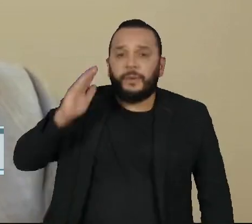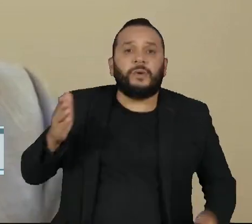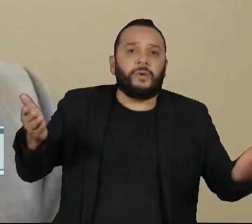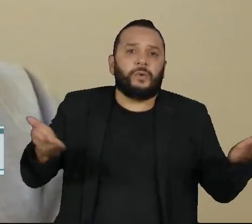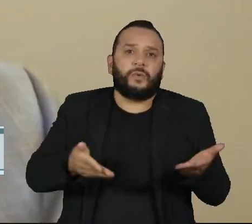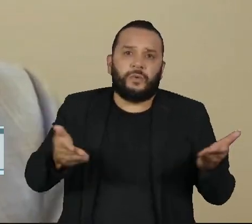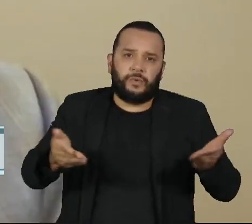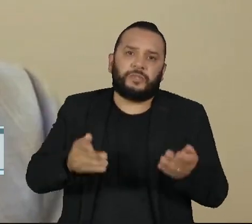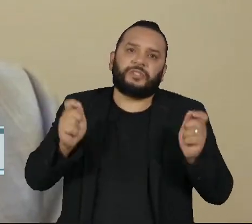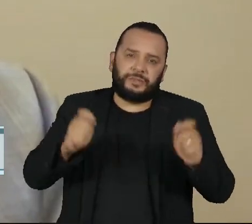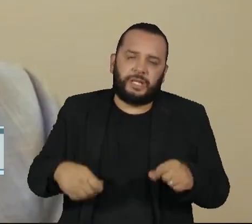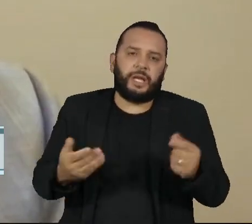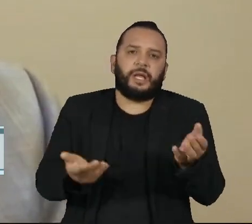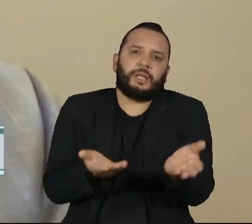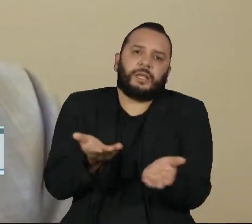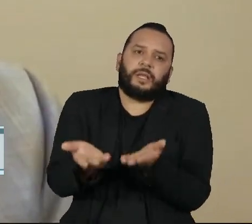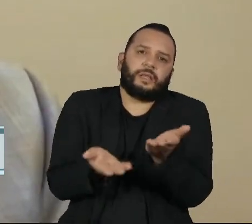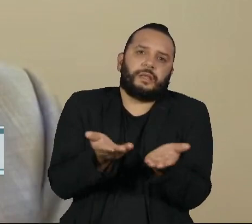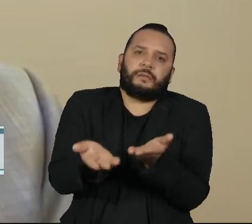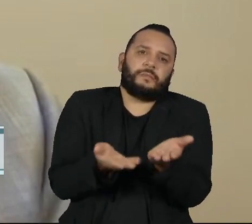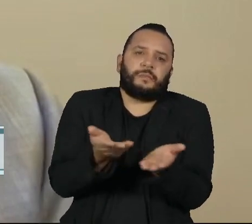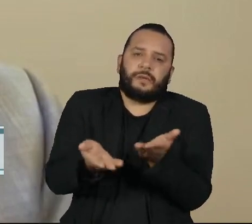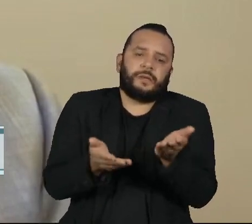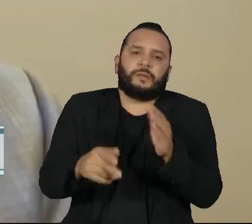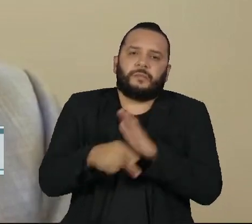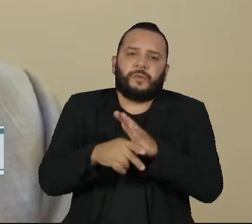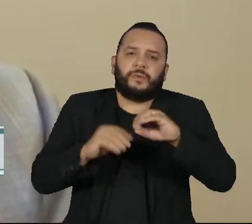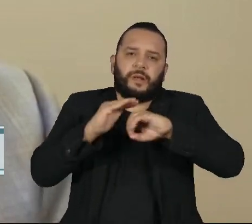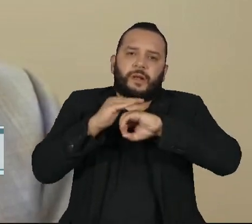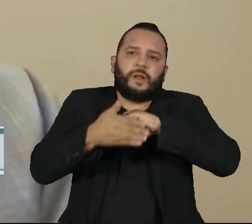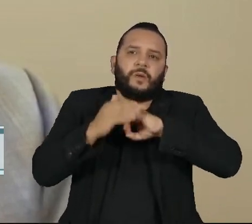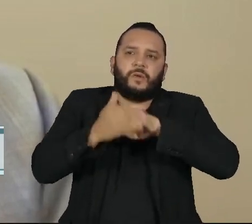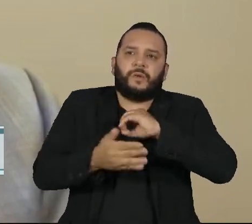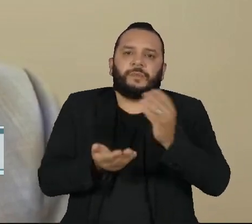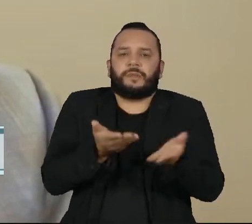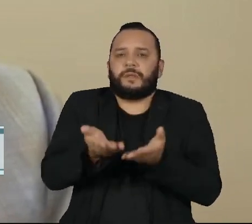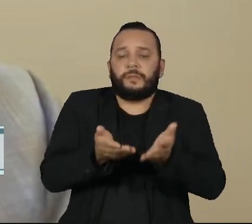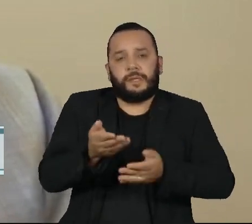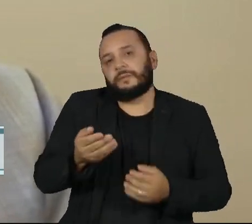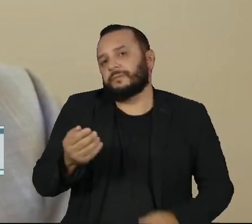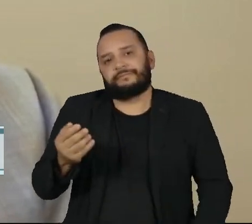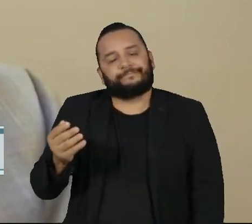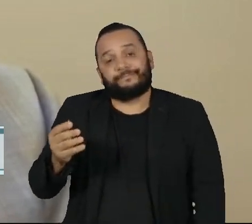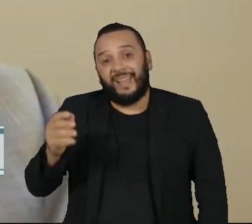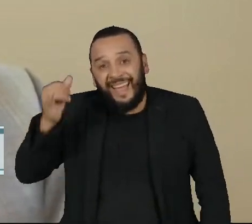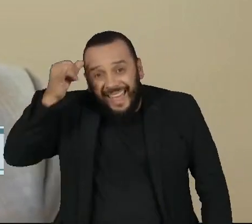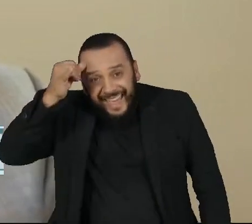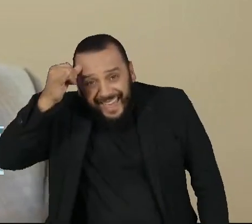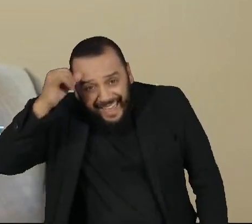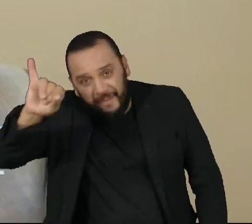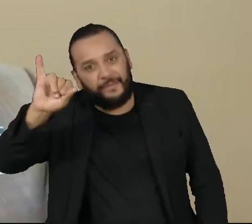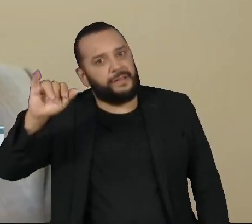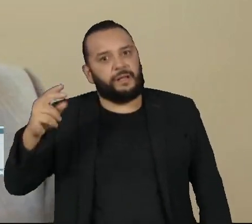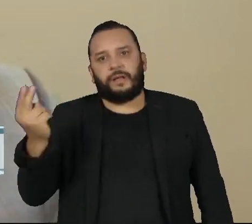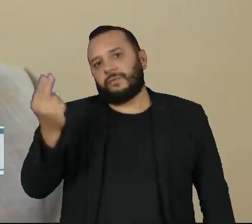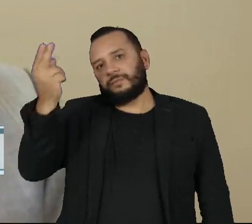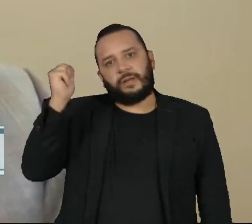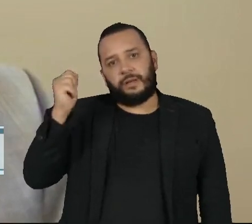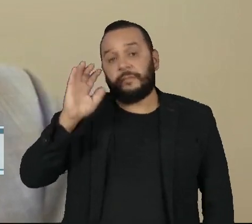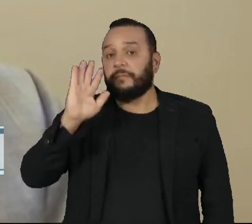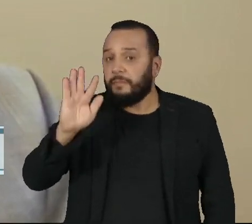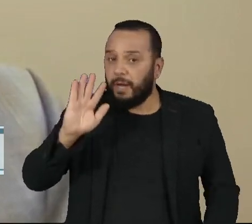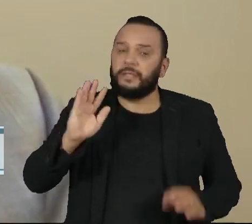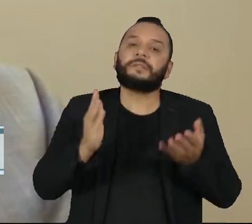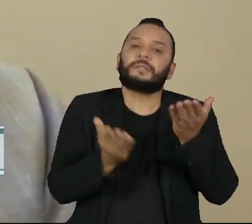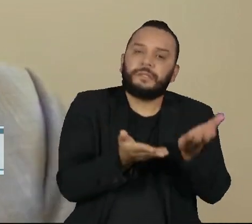gente consegue tratar muito bem o glaucoma. A gente não consegue prevenir, a gente não consegue evitar, mas o glaucoma,